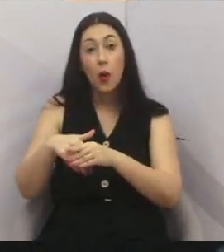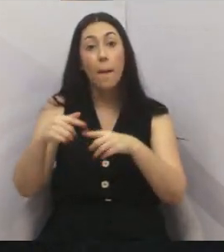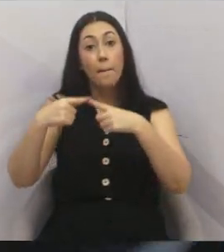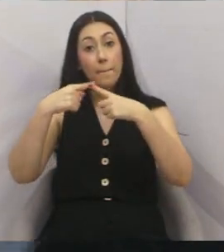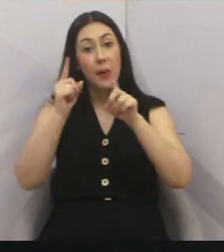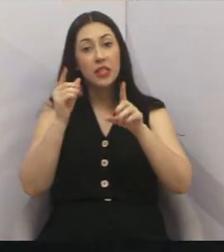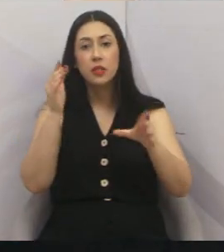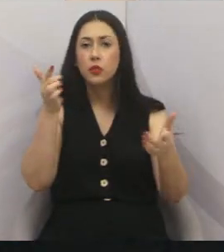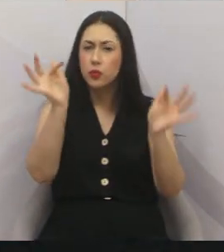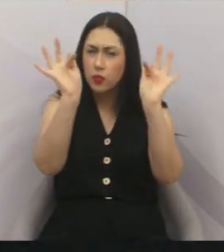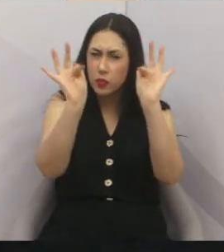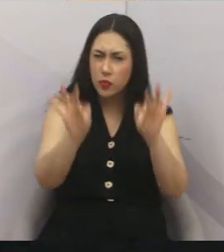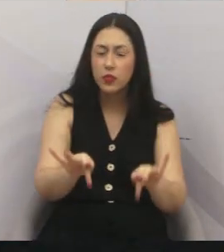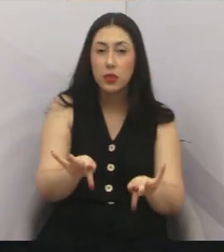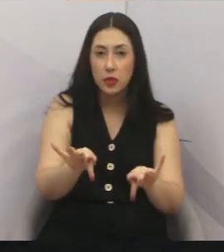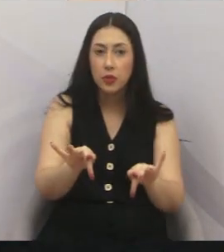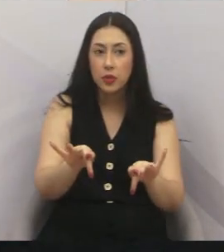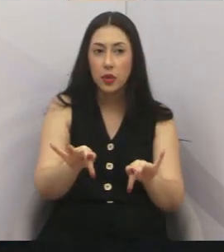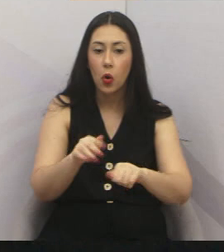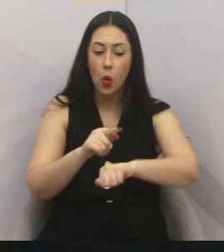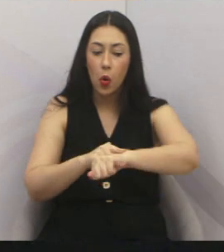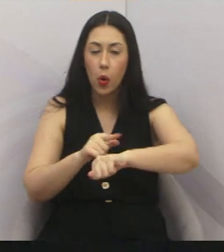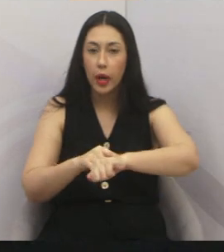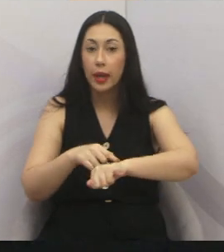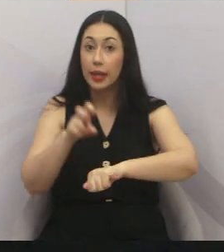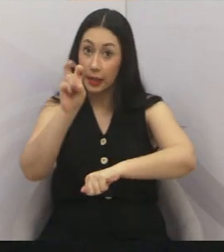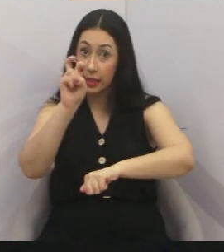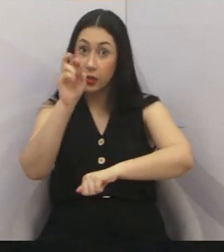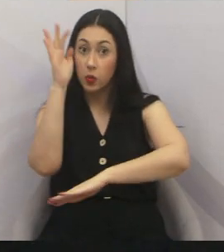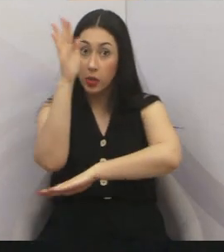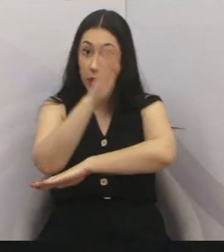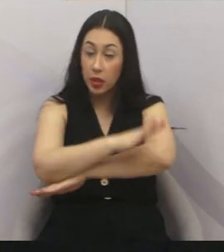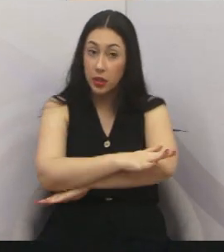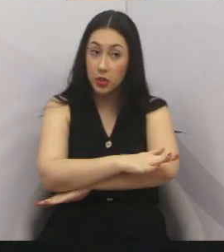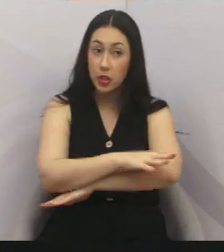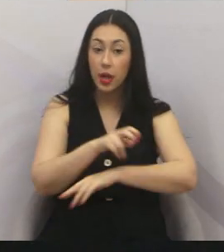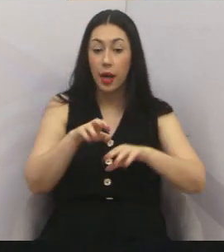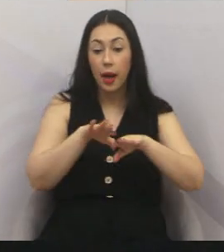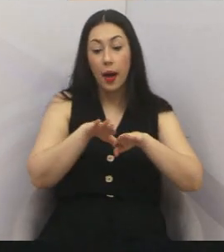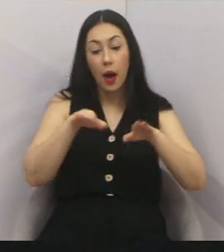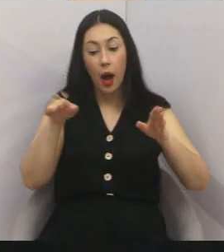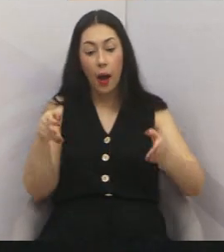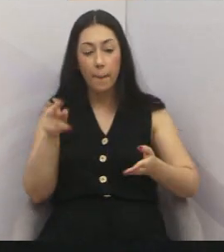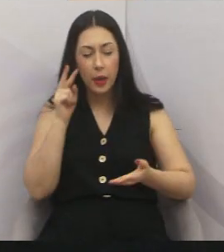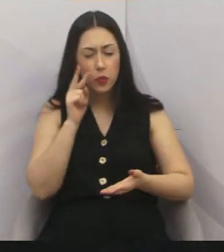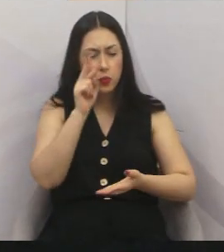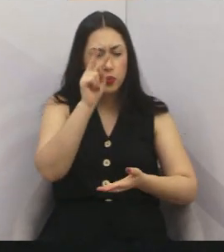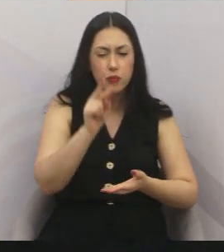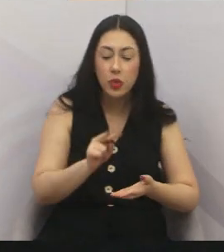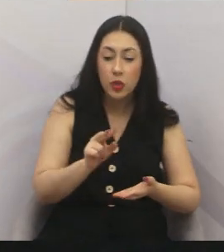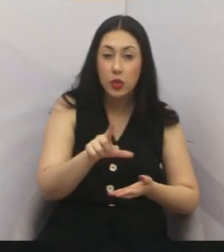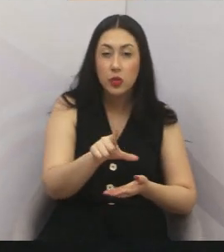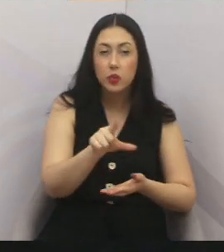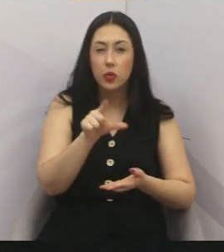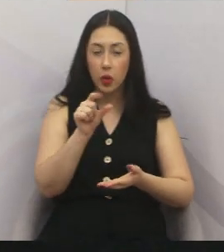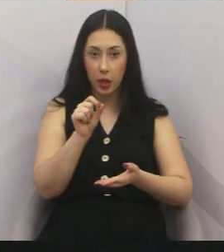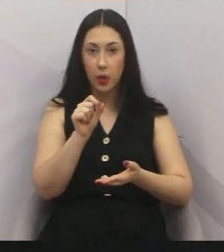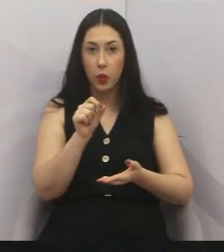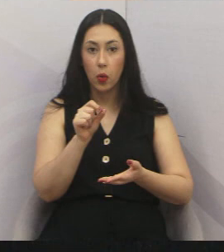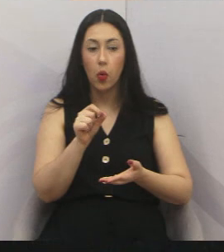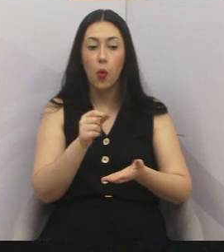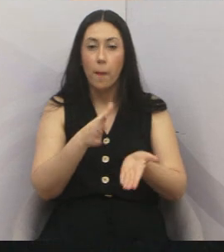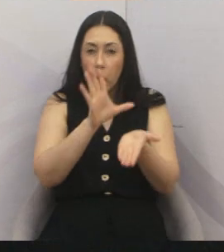término da votação, às 17 horas, a mesa apuradora promoveu a nova lacração da